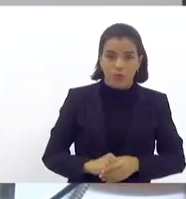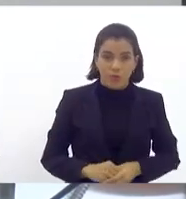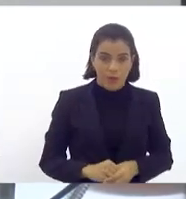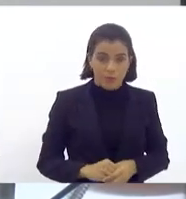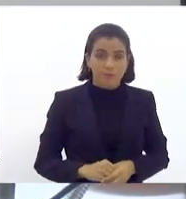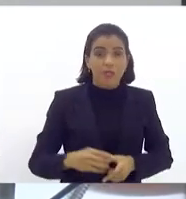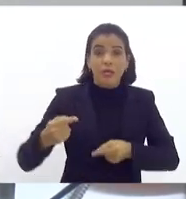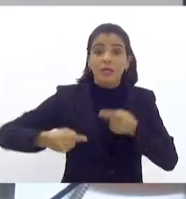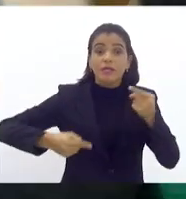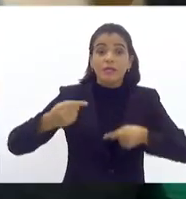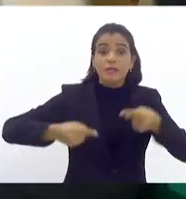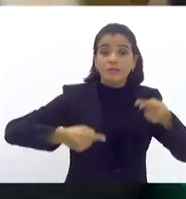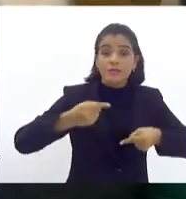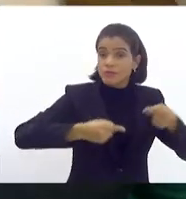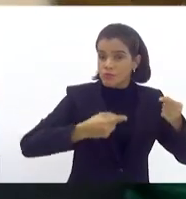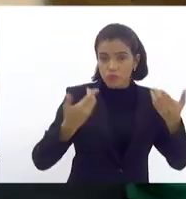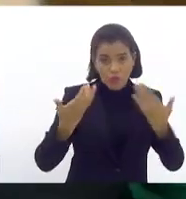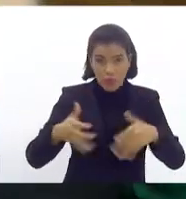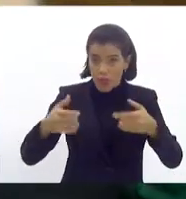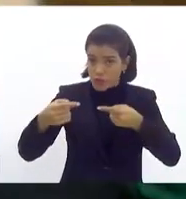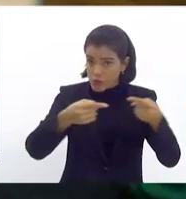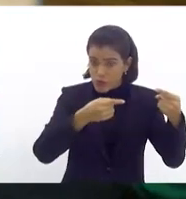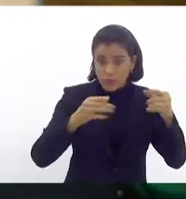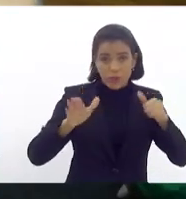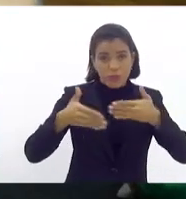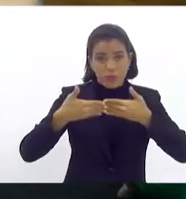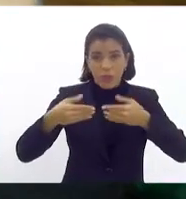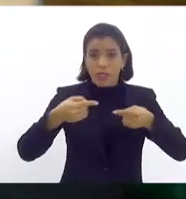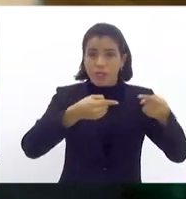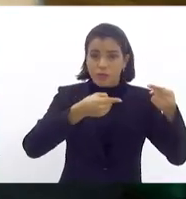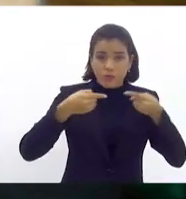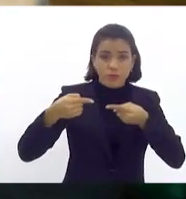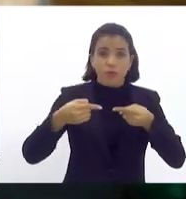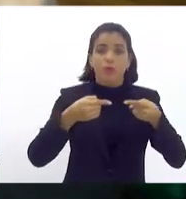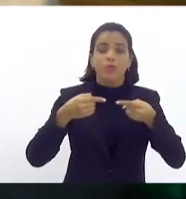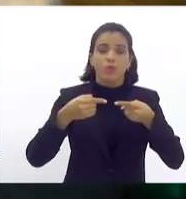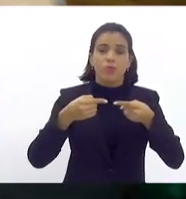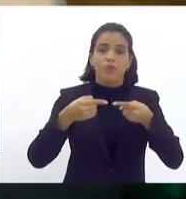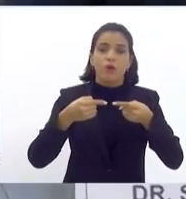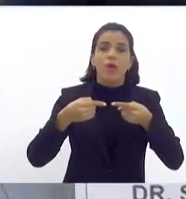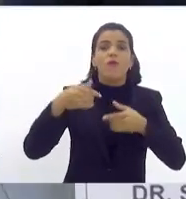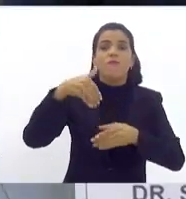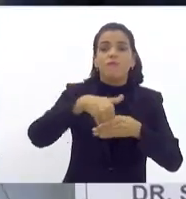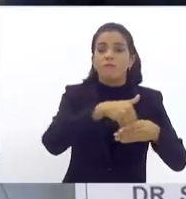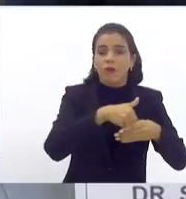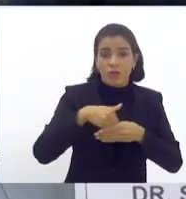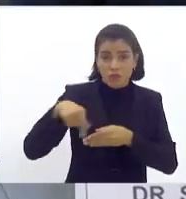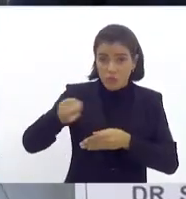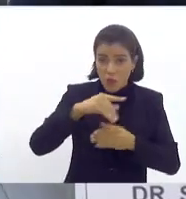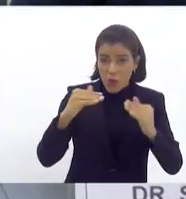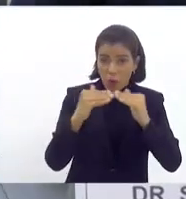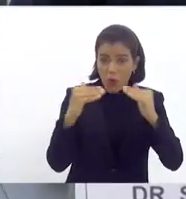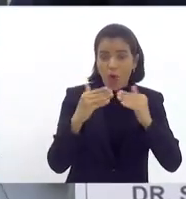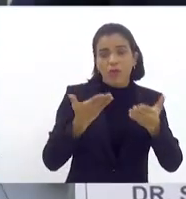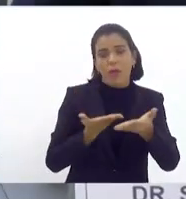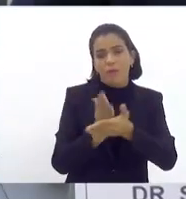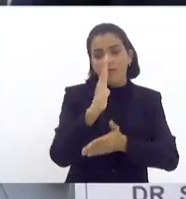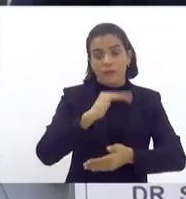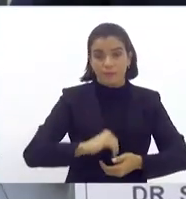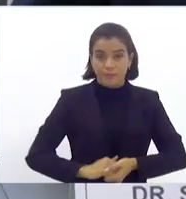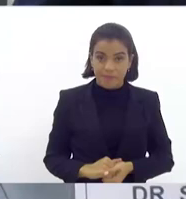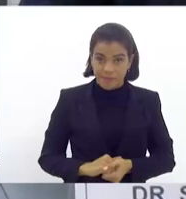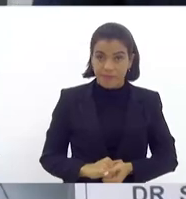Em discussão. Não havendo quem queira discutir, encerrada a discussão. Em votação, senhores que aprovam, permaneçam como estão,